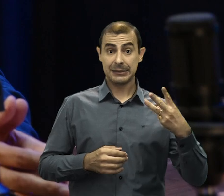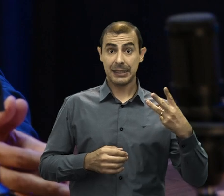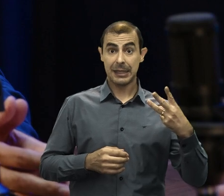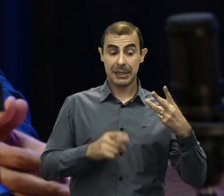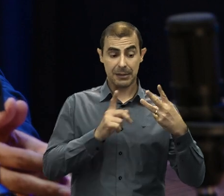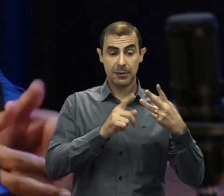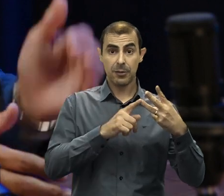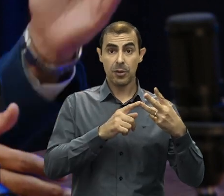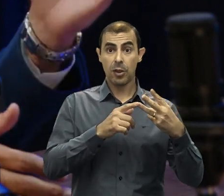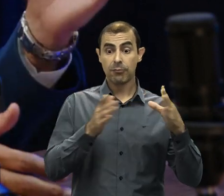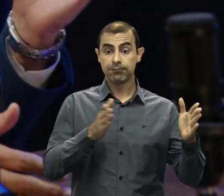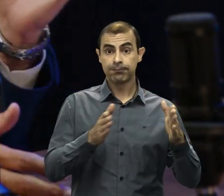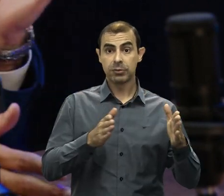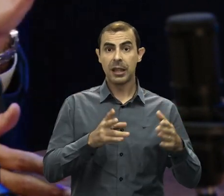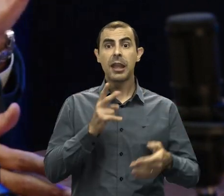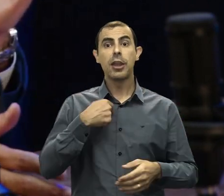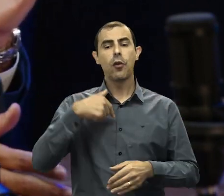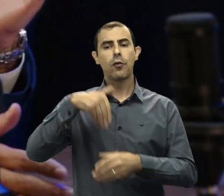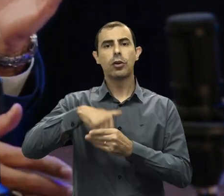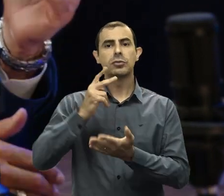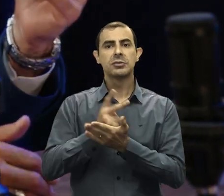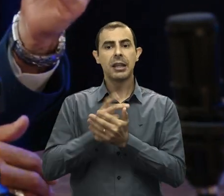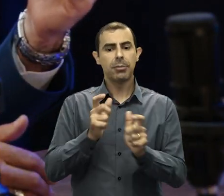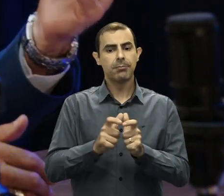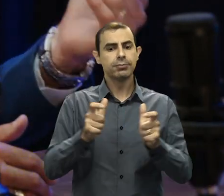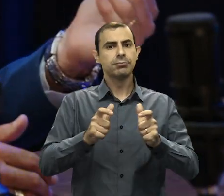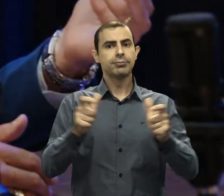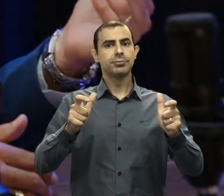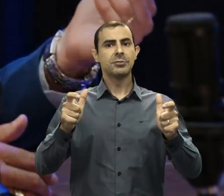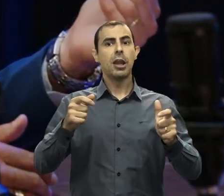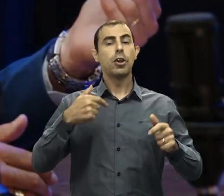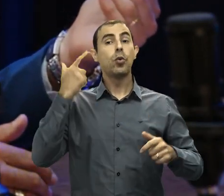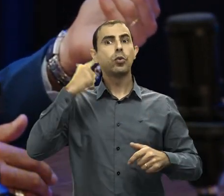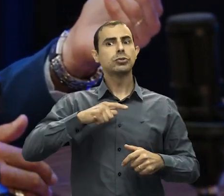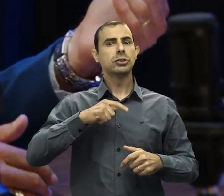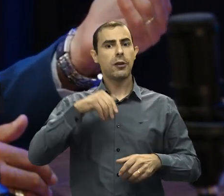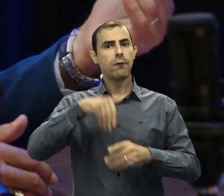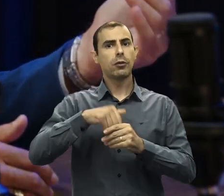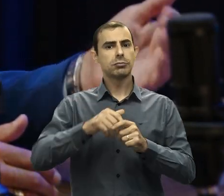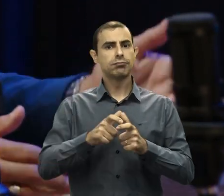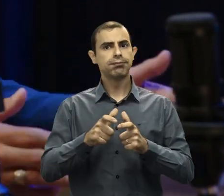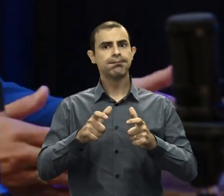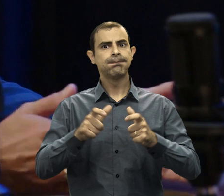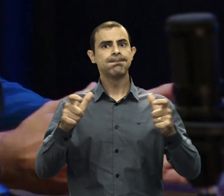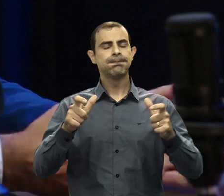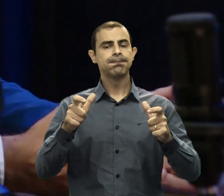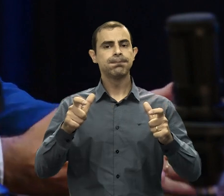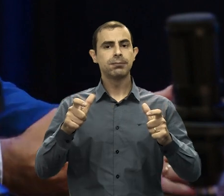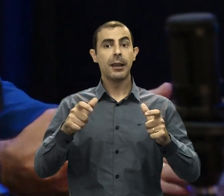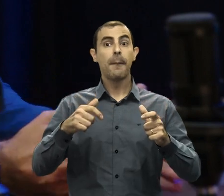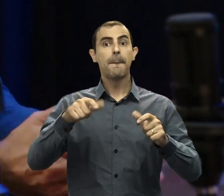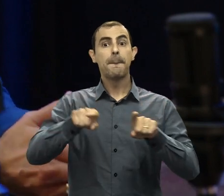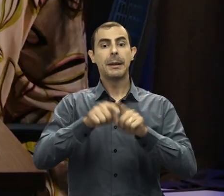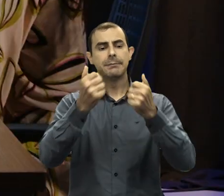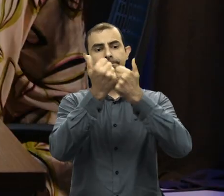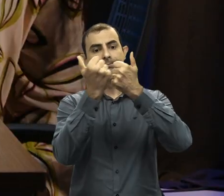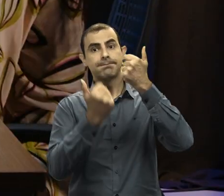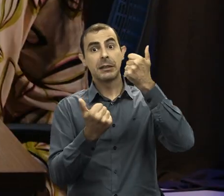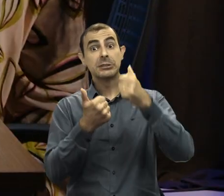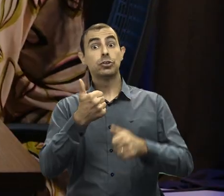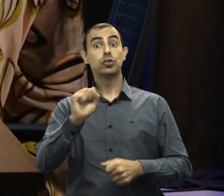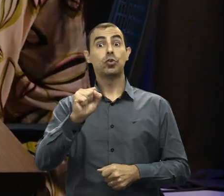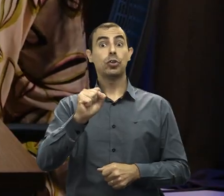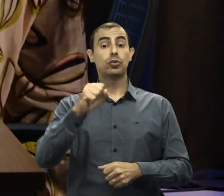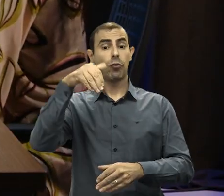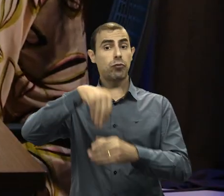para a Assembleia, a minha votação sempre aumentou. Então, eu tive uma votação muito boa. Eu fui colocado em 18º mais